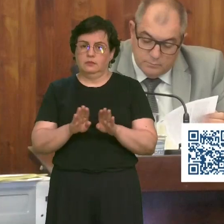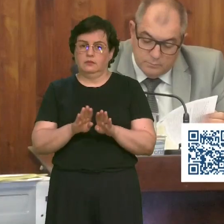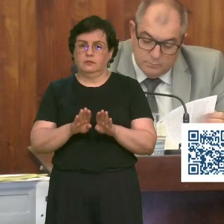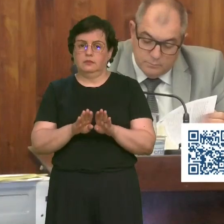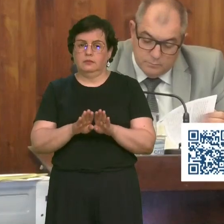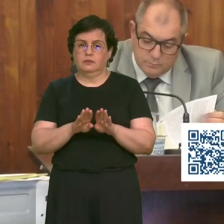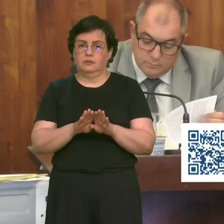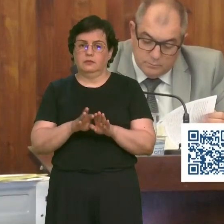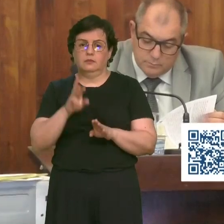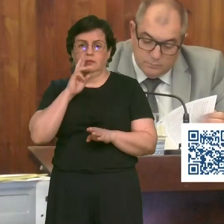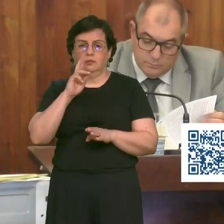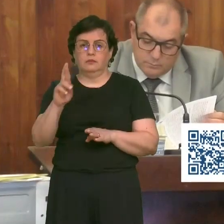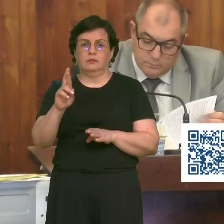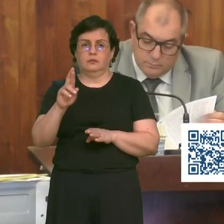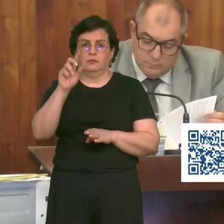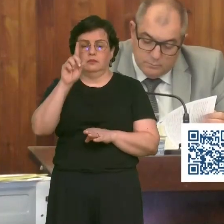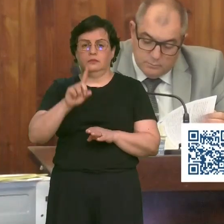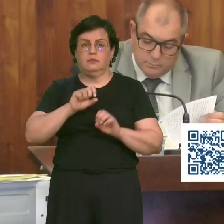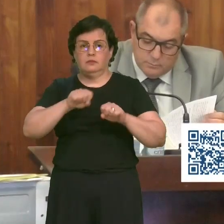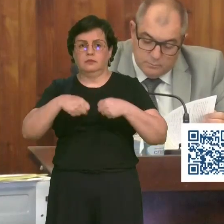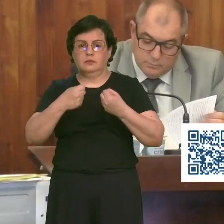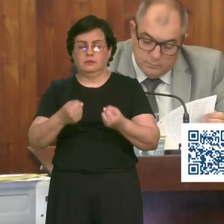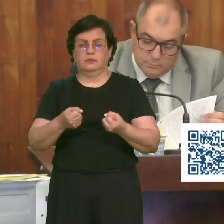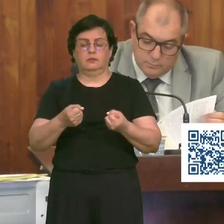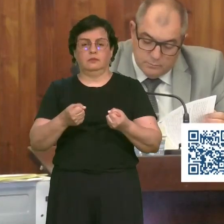que a resposta também